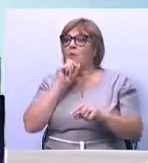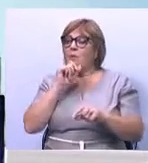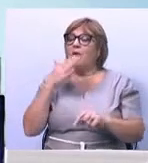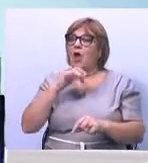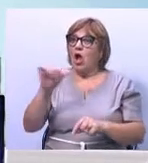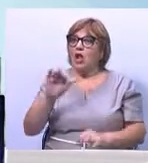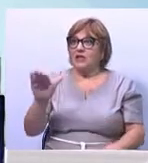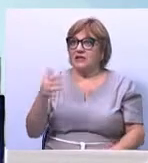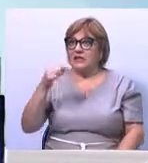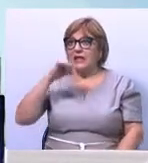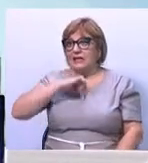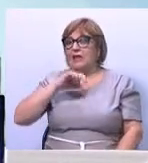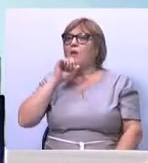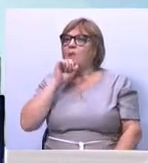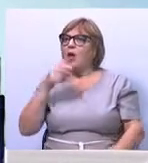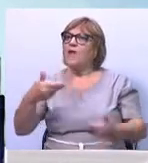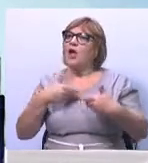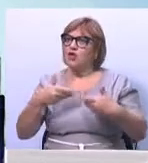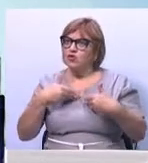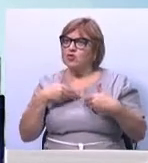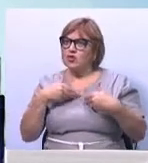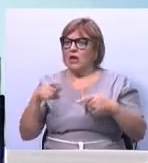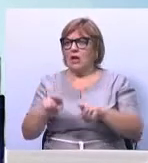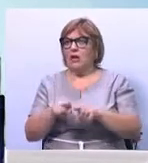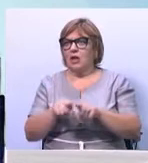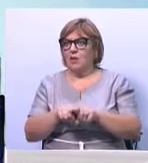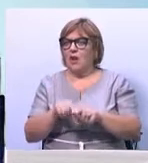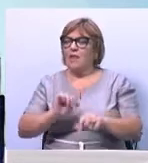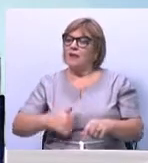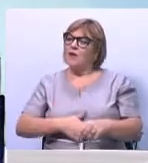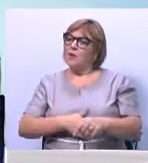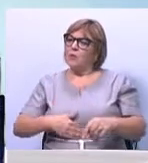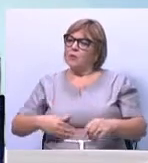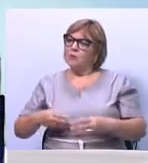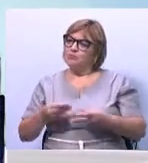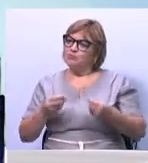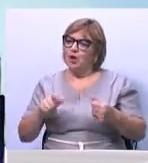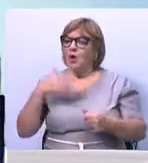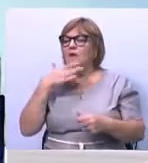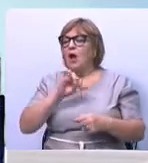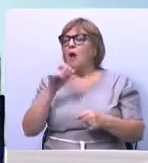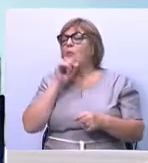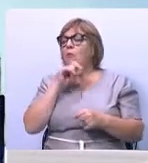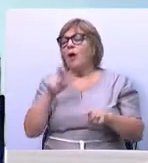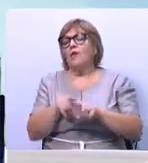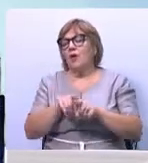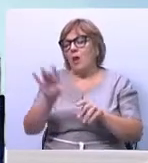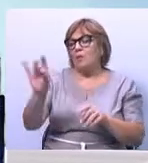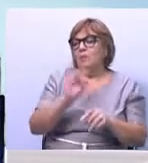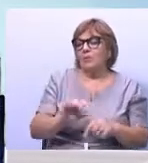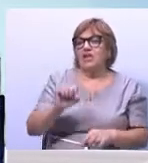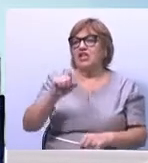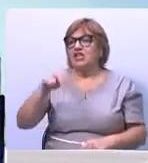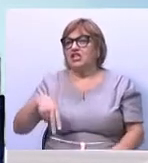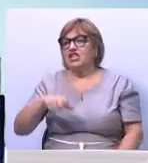óleos essenciais por via interna, e vai ajudar bastante então na função digestiva. Existem outros óleos essenciais que também poderiam ser utilizados, como o